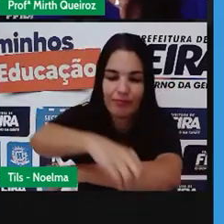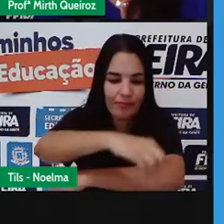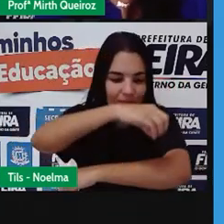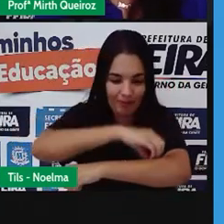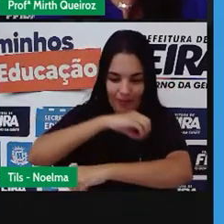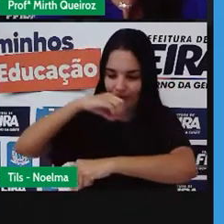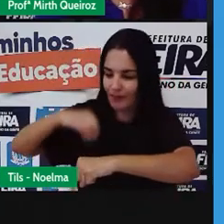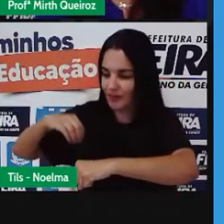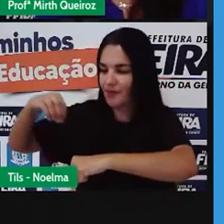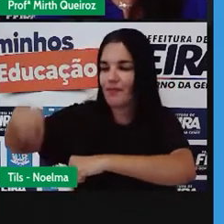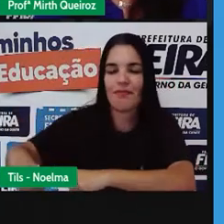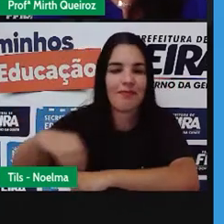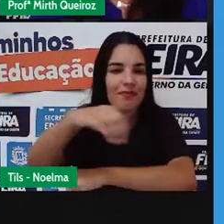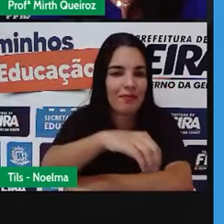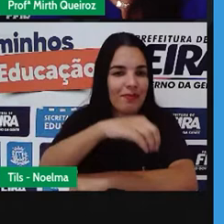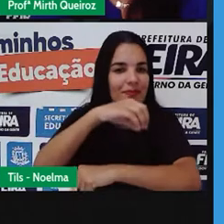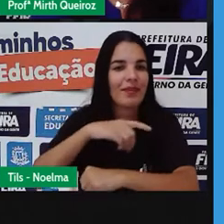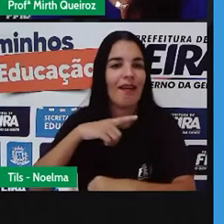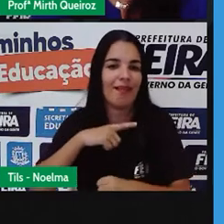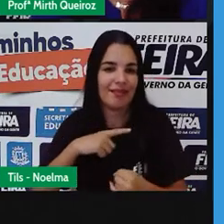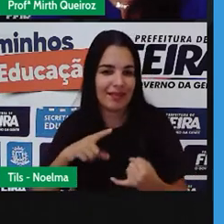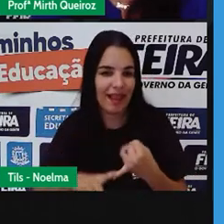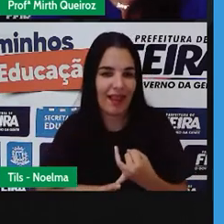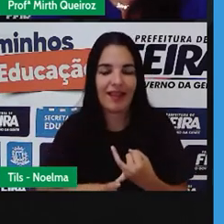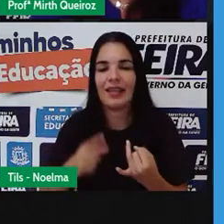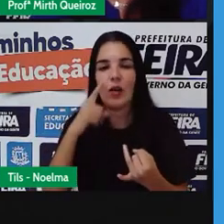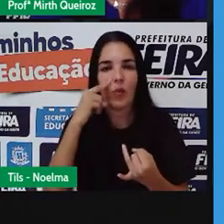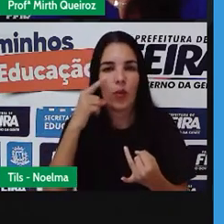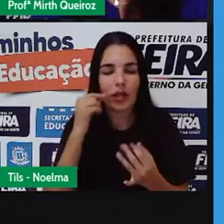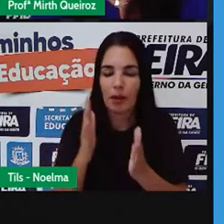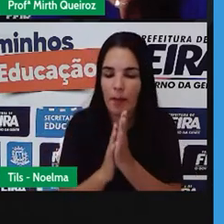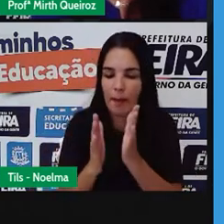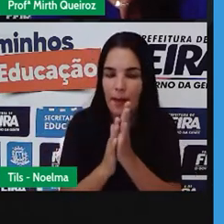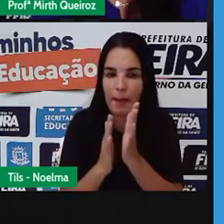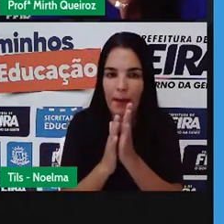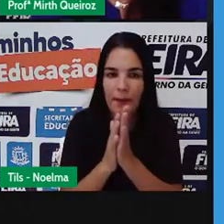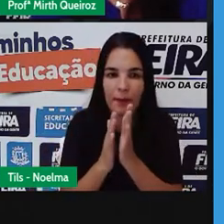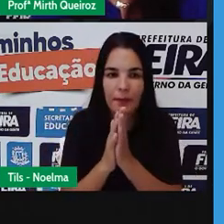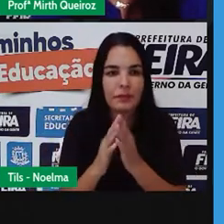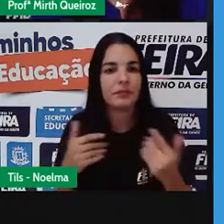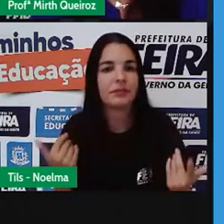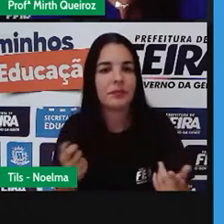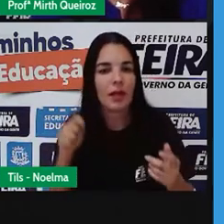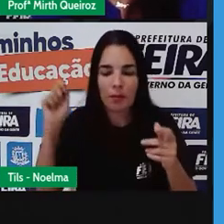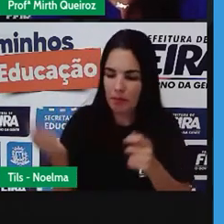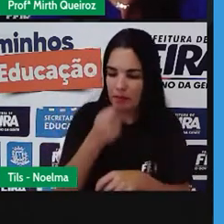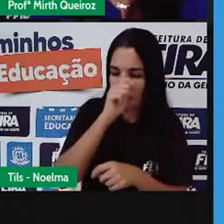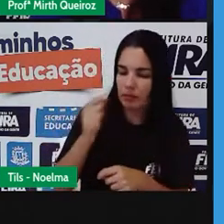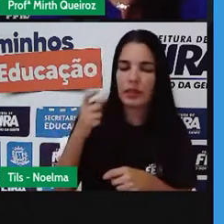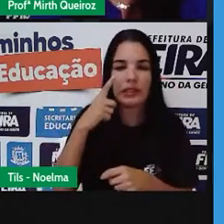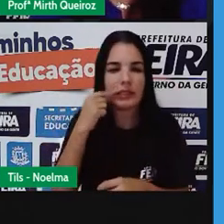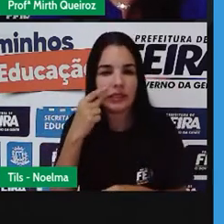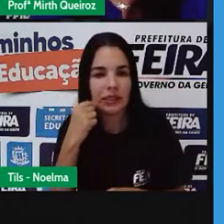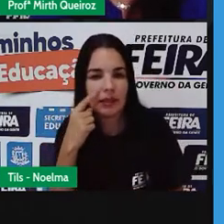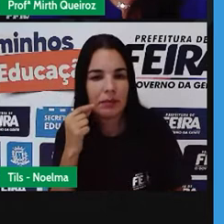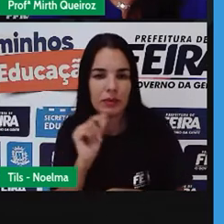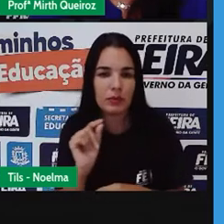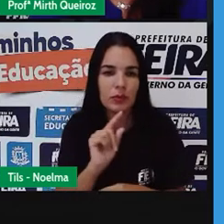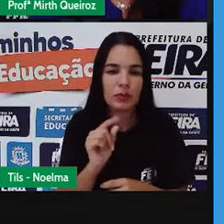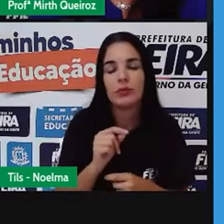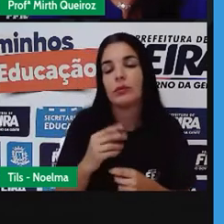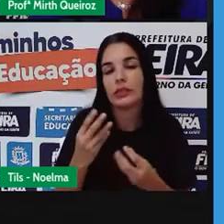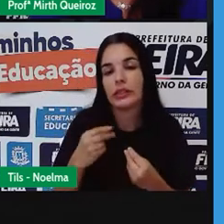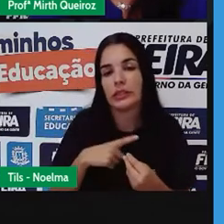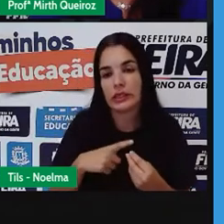que a Pró vai mostrar aí para vocês. Tem Atirei o Pau no Gato, que é aquela cantiga. Atirei o pau no gato, tô, mas